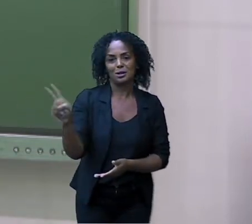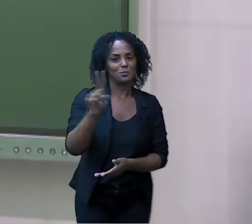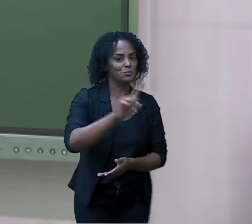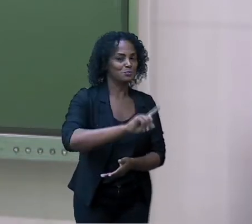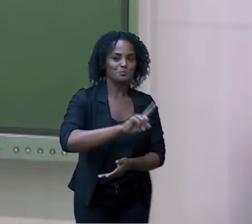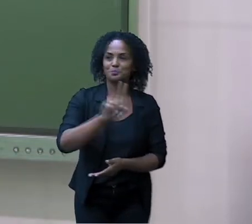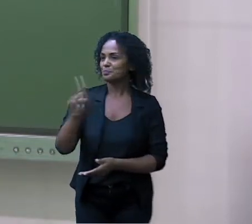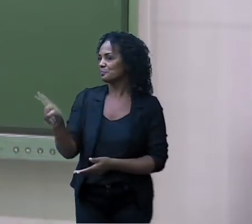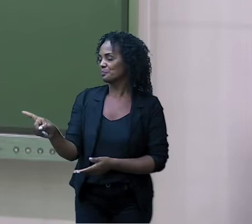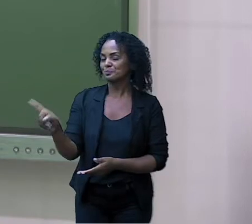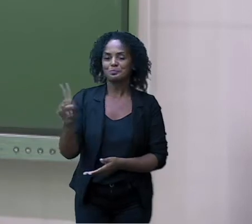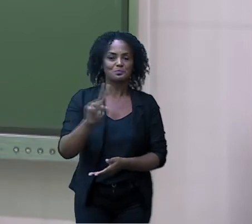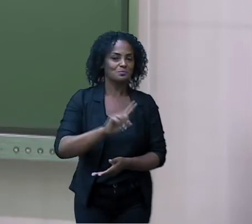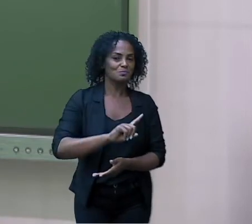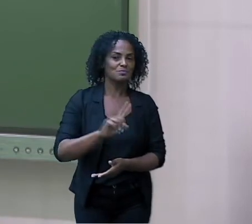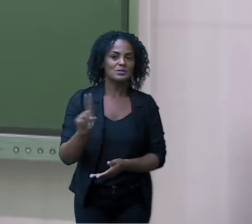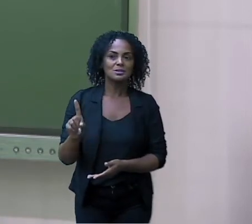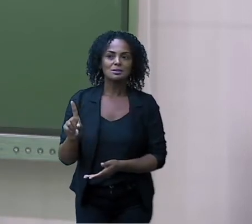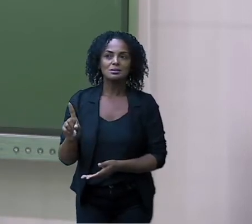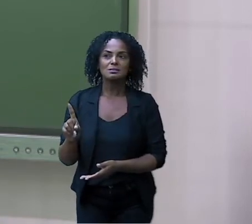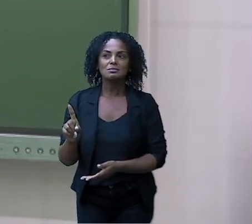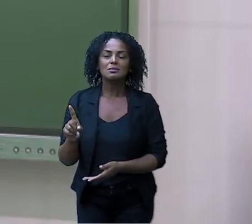Vamos ver esse aqui.